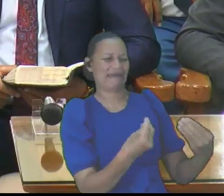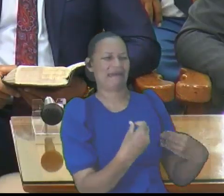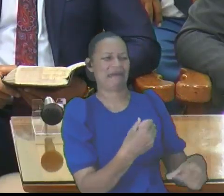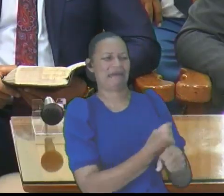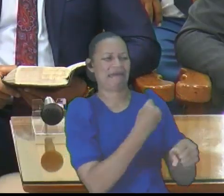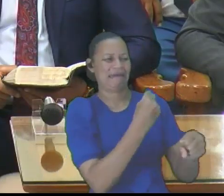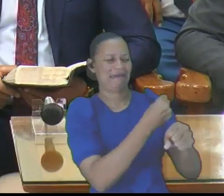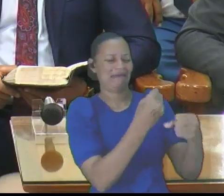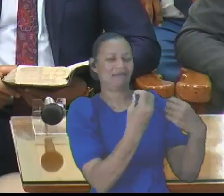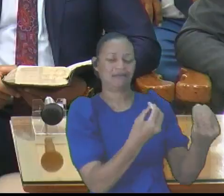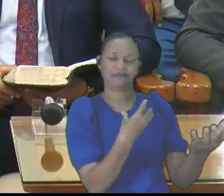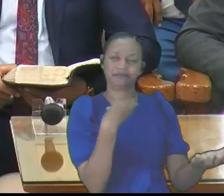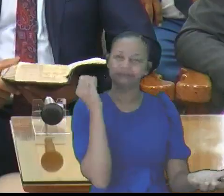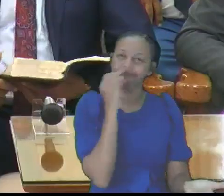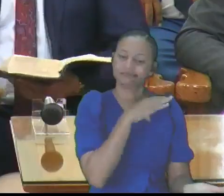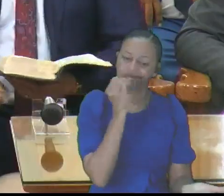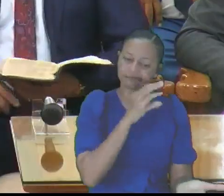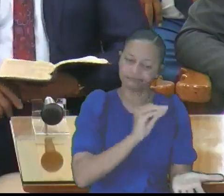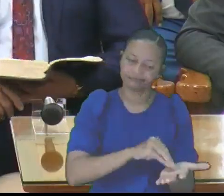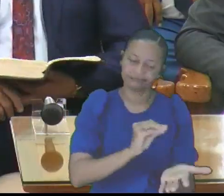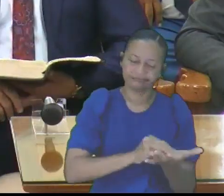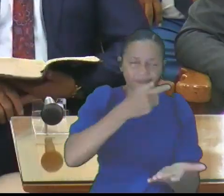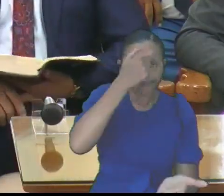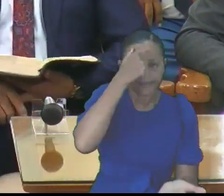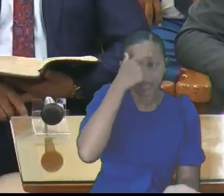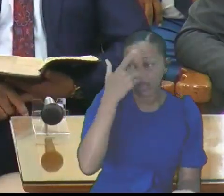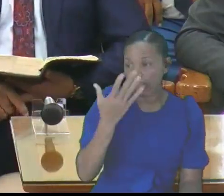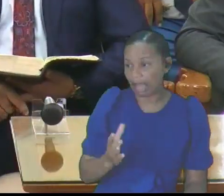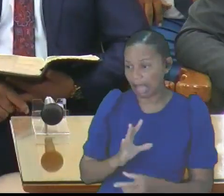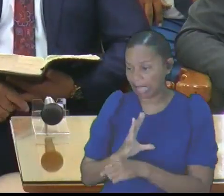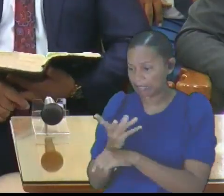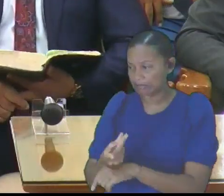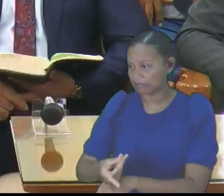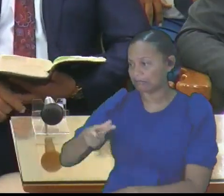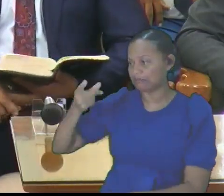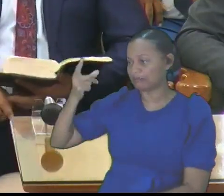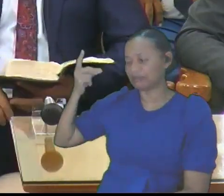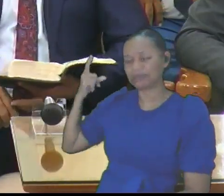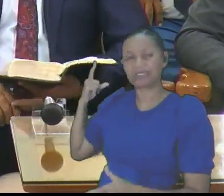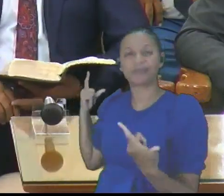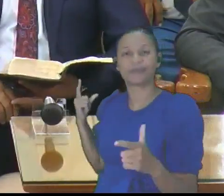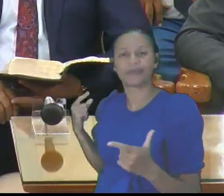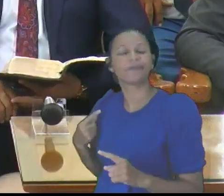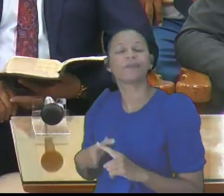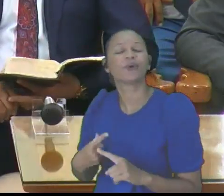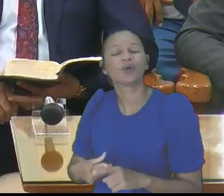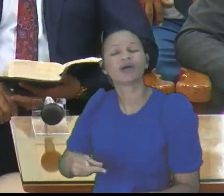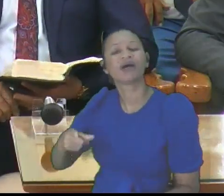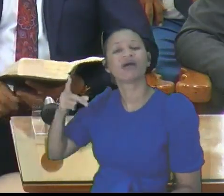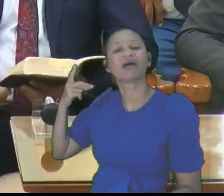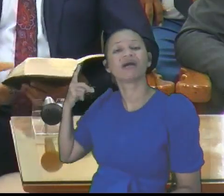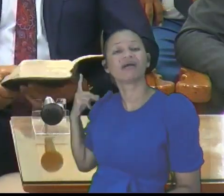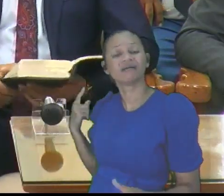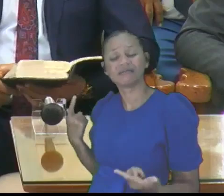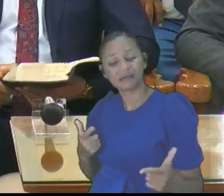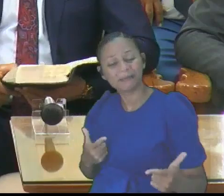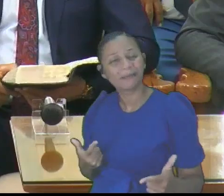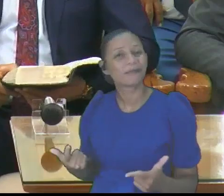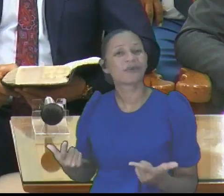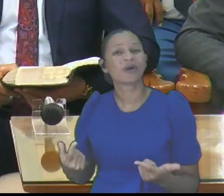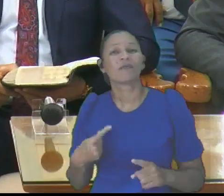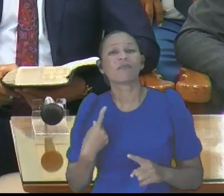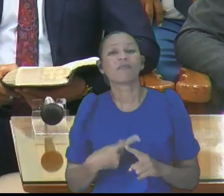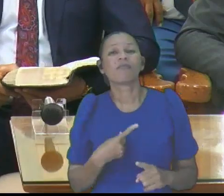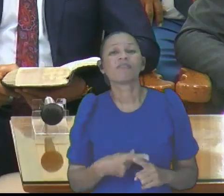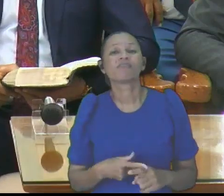sem tamanho. Aí diz assim, a igreja primitiva não tinha. Por que a igreja primitiva não tinha? A igreja primitiva não tinha, irmãos,